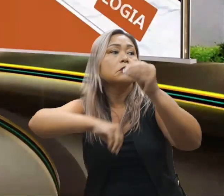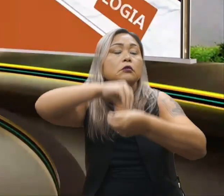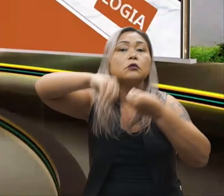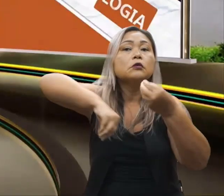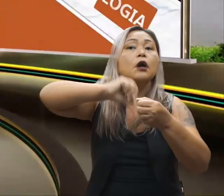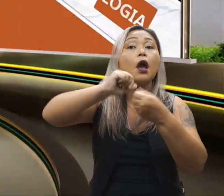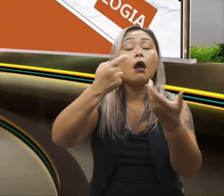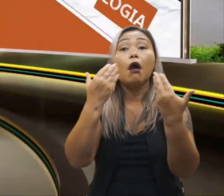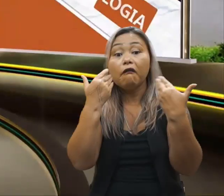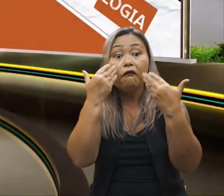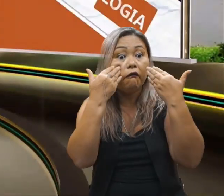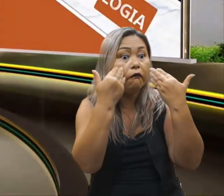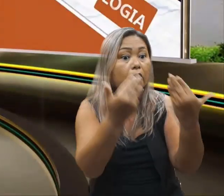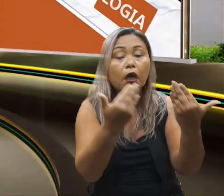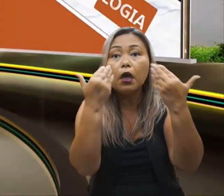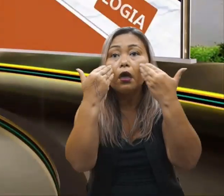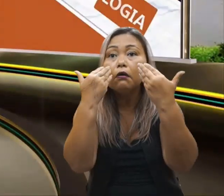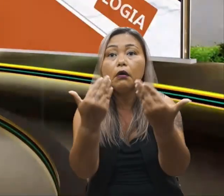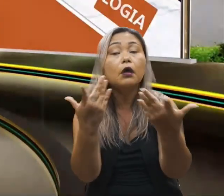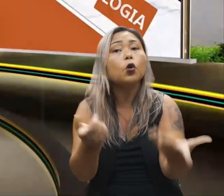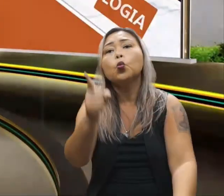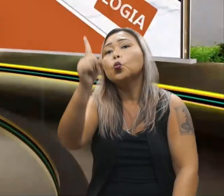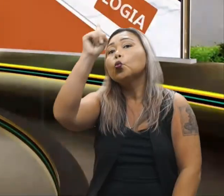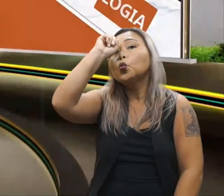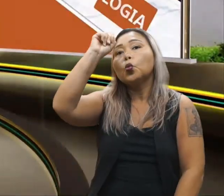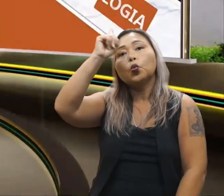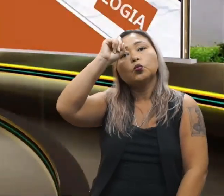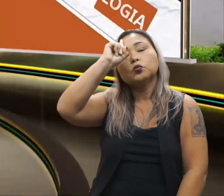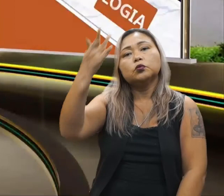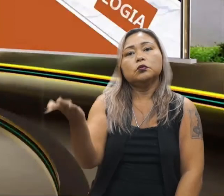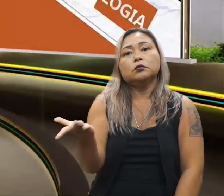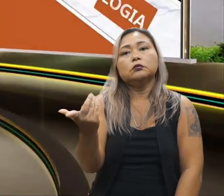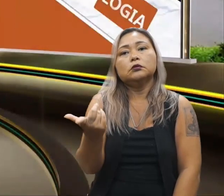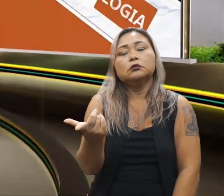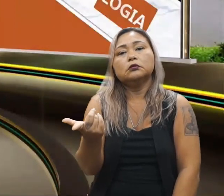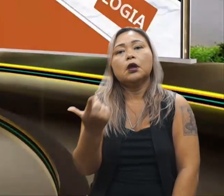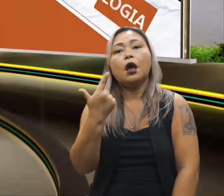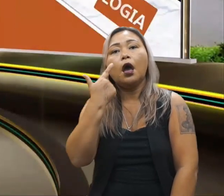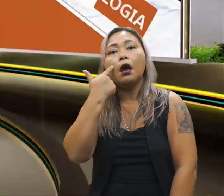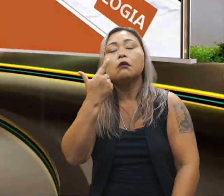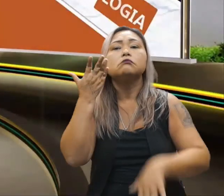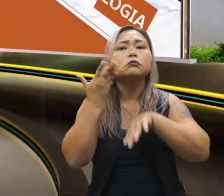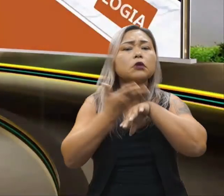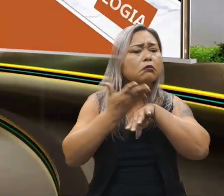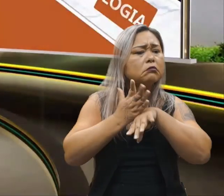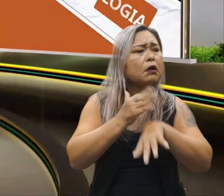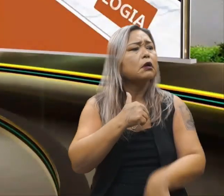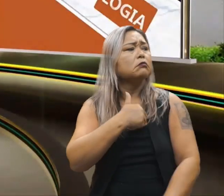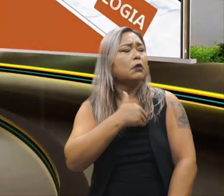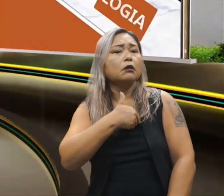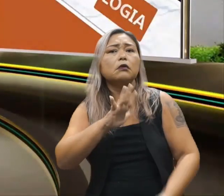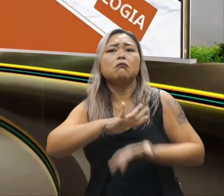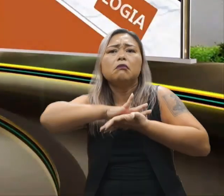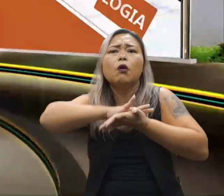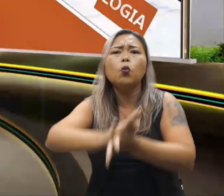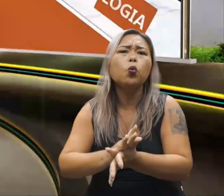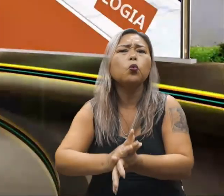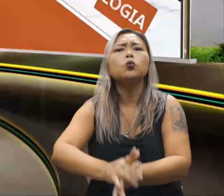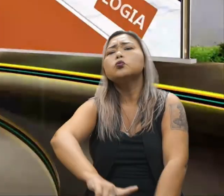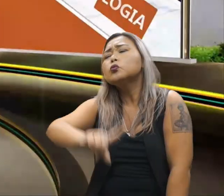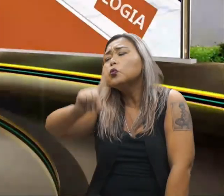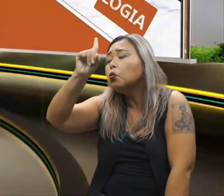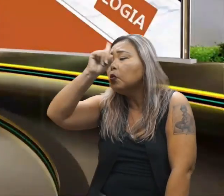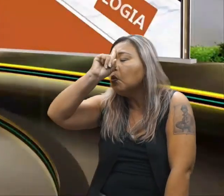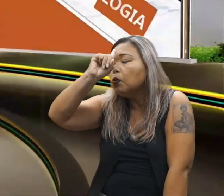vê isso todos os dias, pessoal. A gente vê essas práticas preconceituosas e racistas todos os